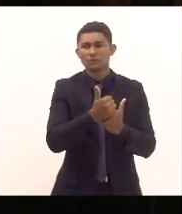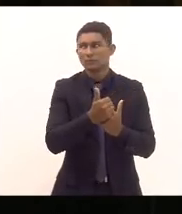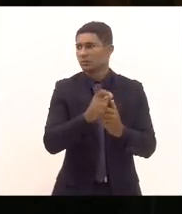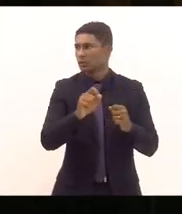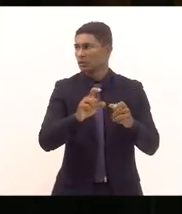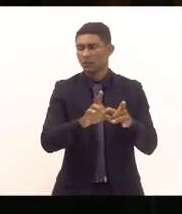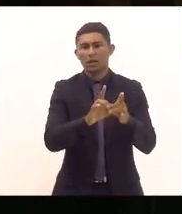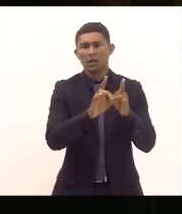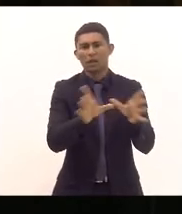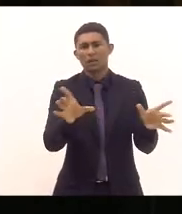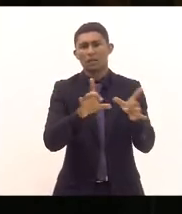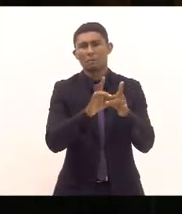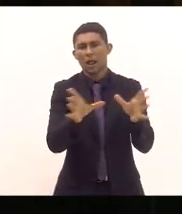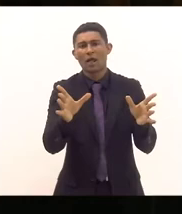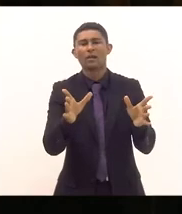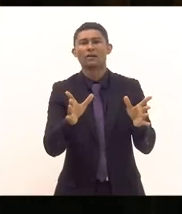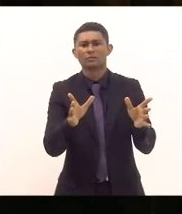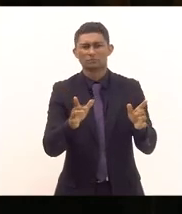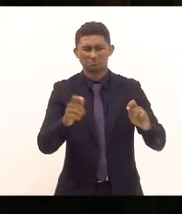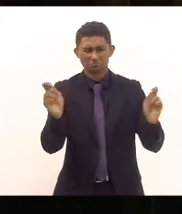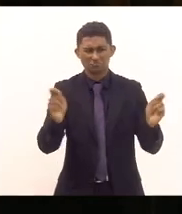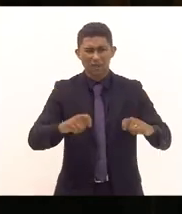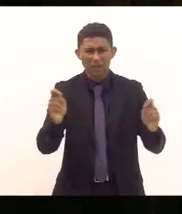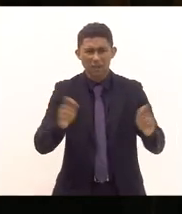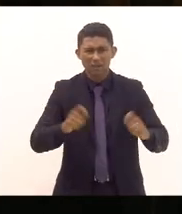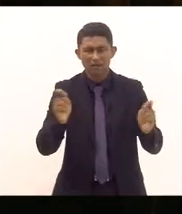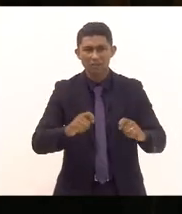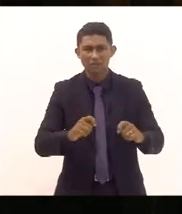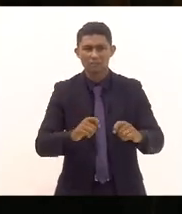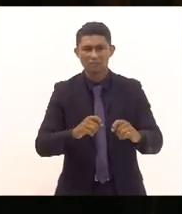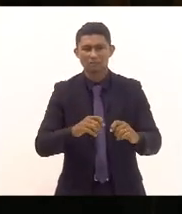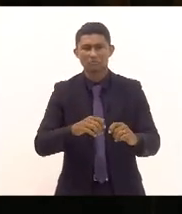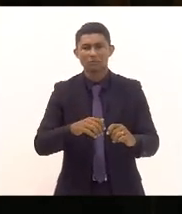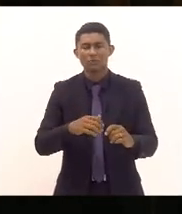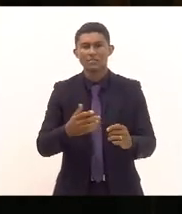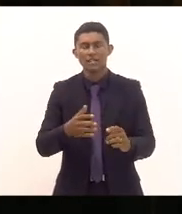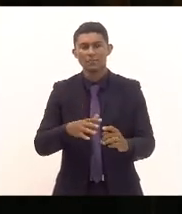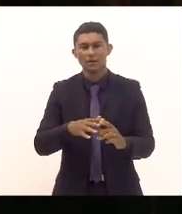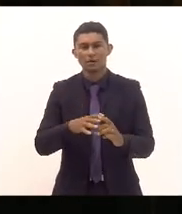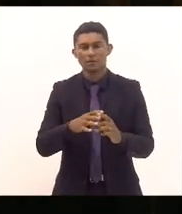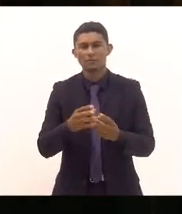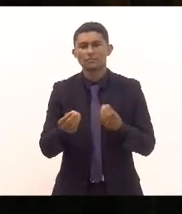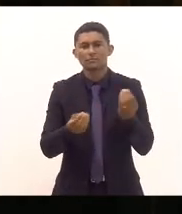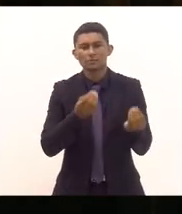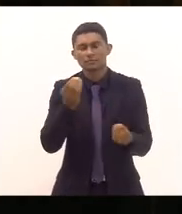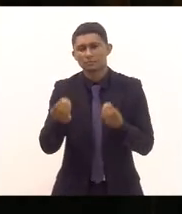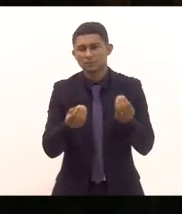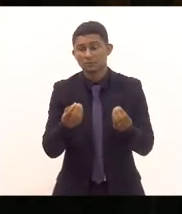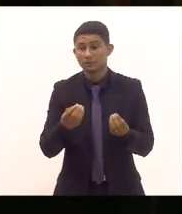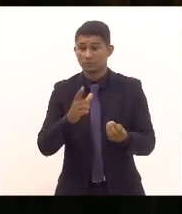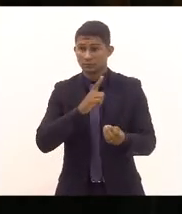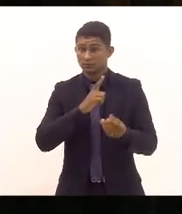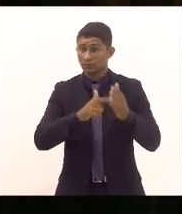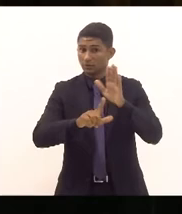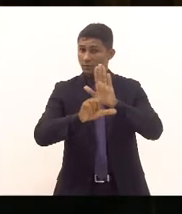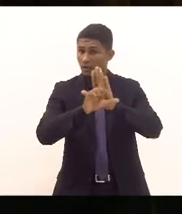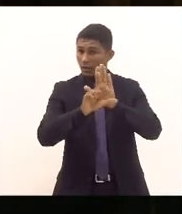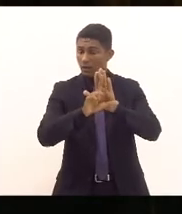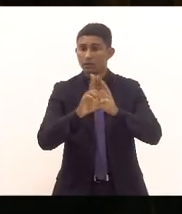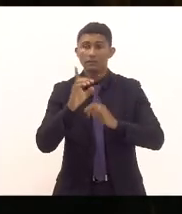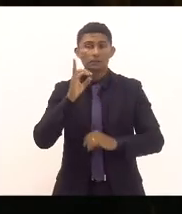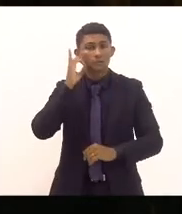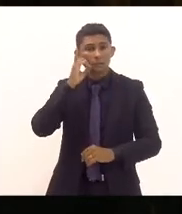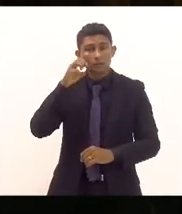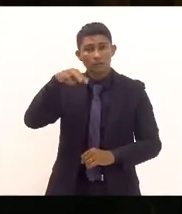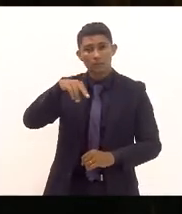EA Liberdade como se isso fosse possível o que eu quero dizer em primeiro lugar existe uma lei do deputado de autoria do